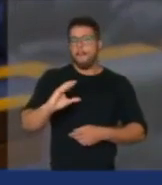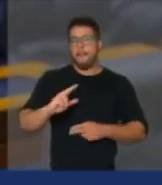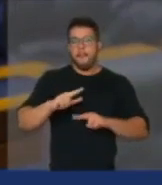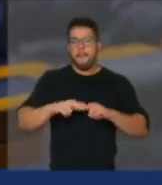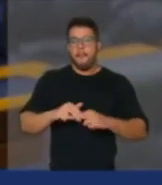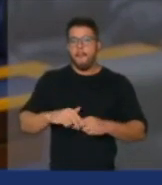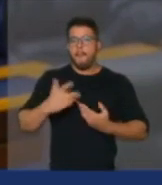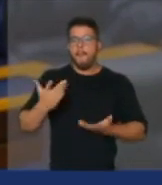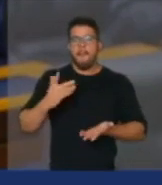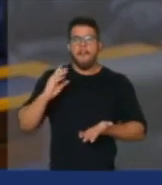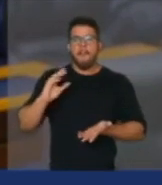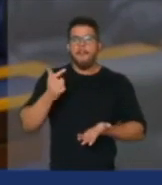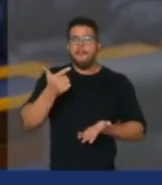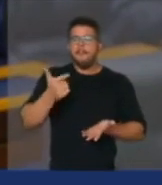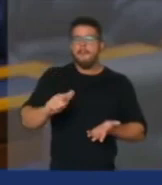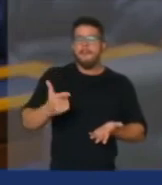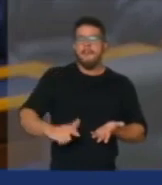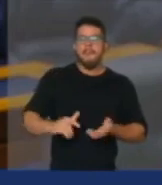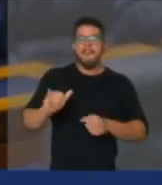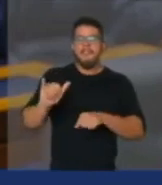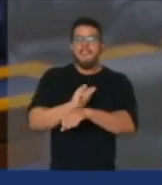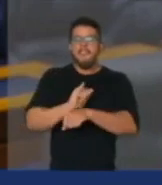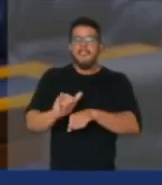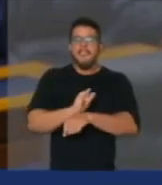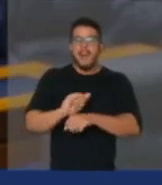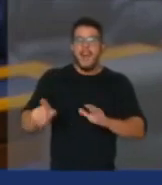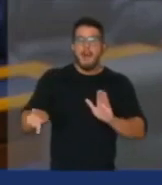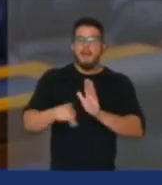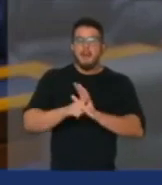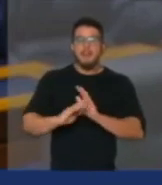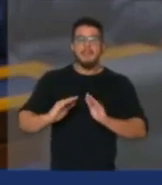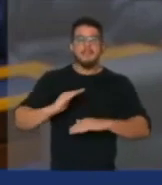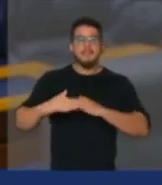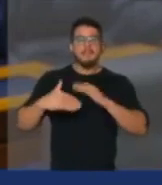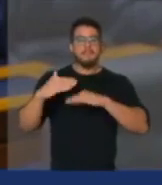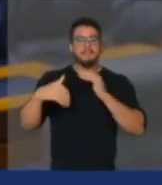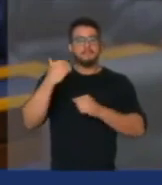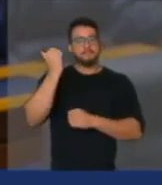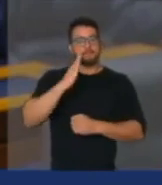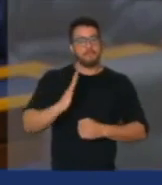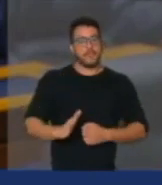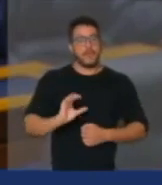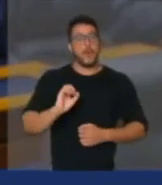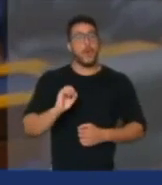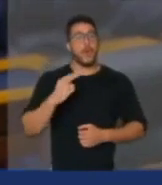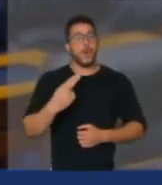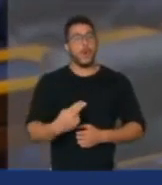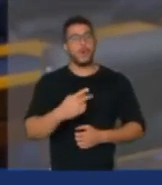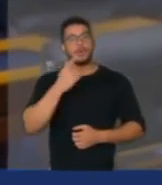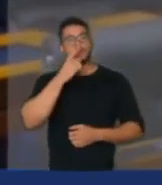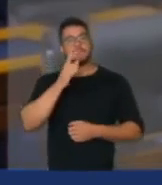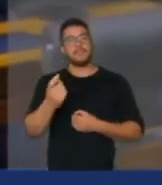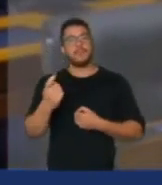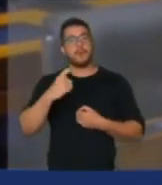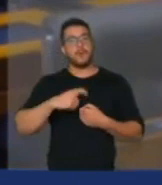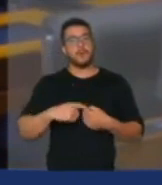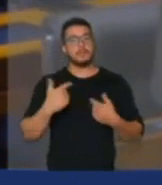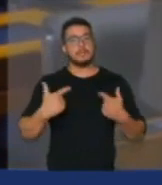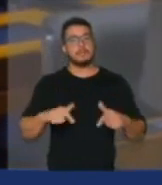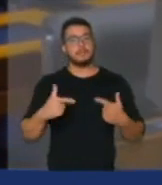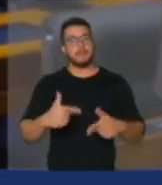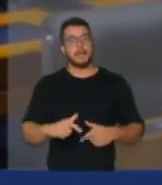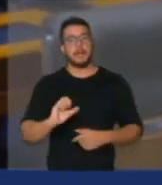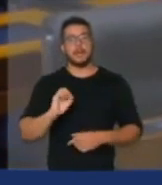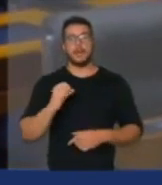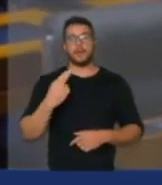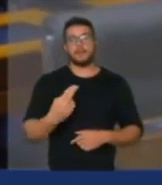estratégia econômica real de desenvolvimento do Brasil, recuperação do emprego, recuperação do